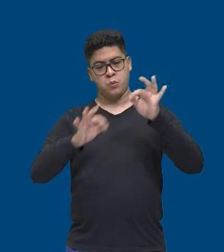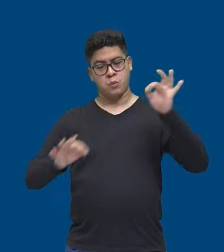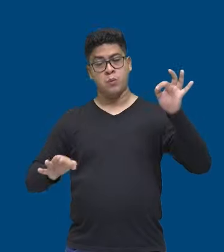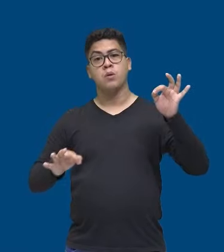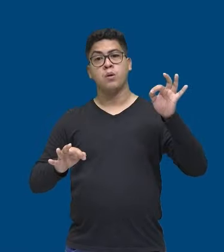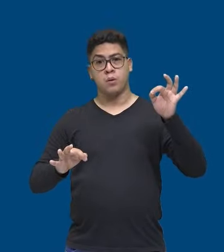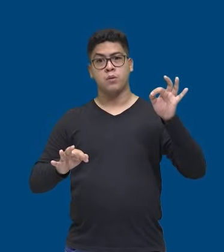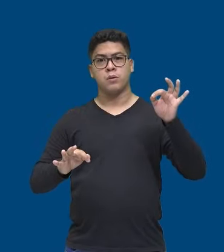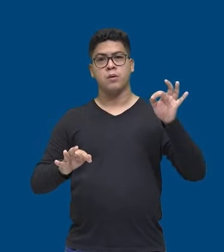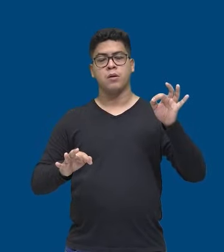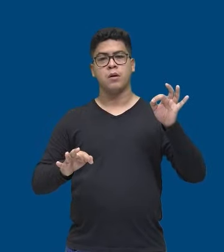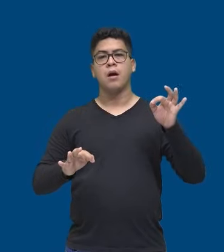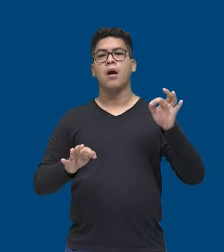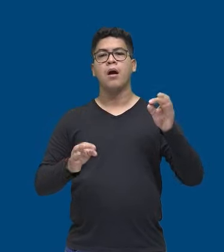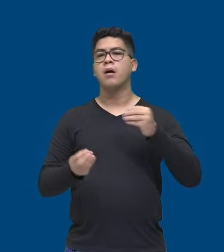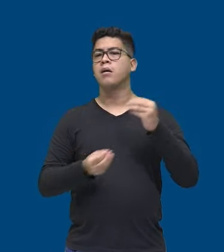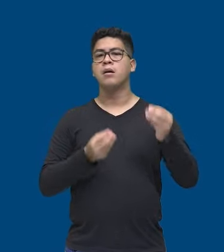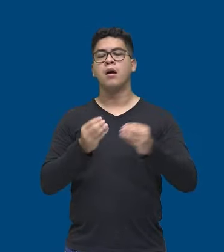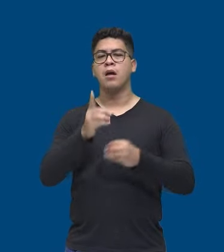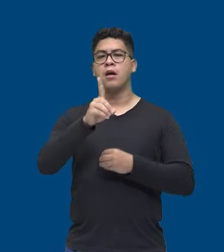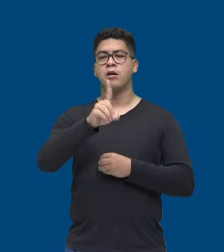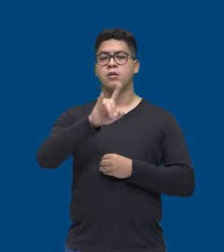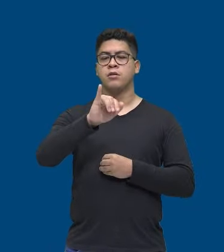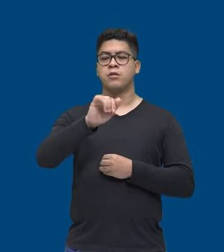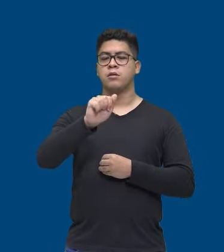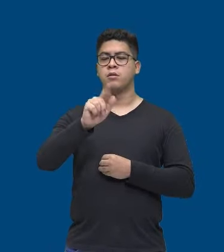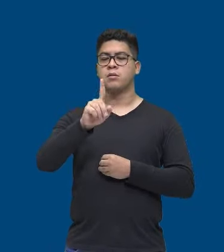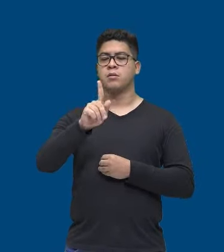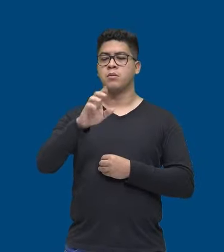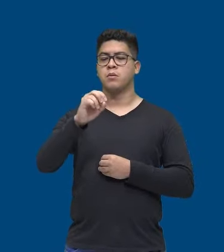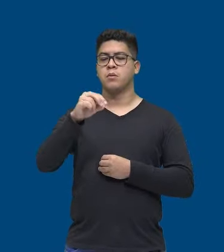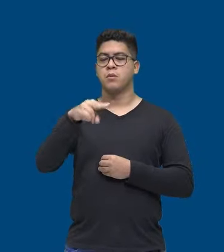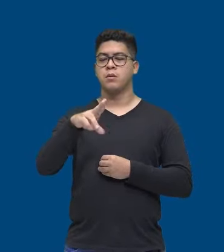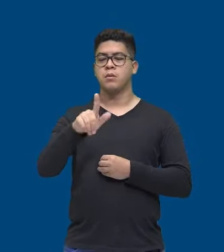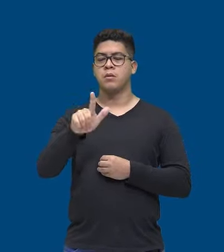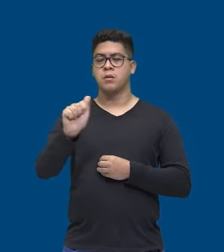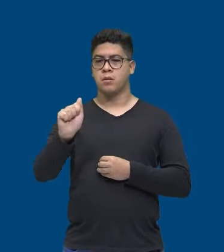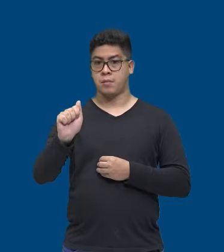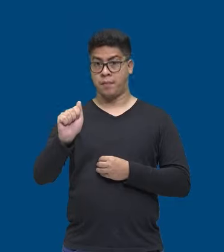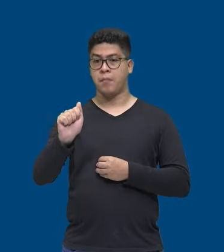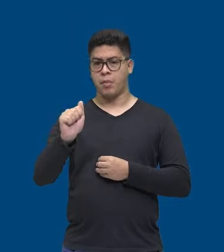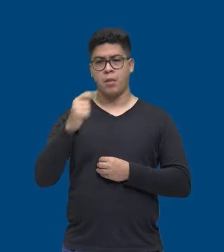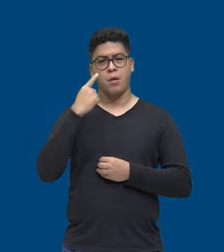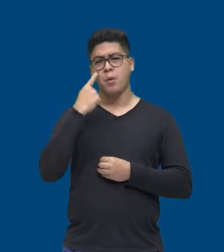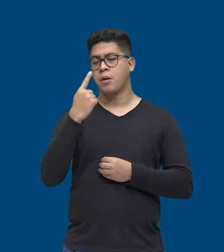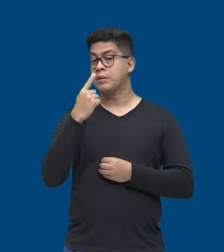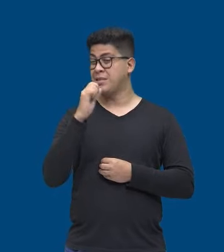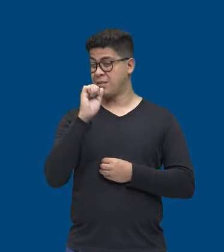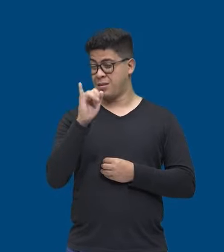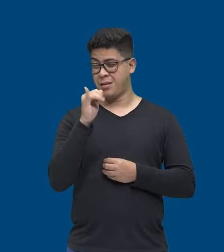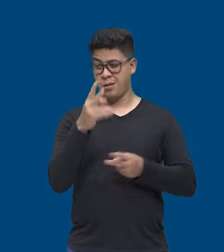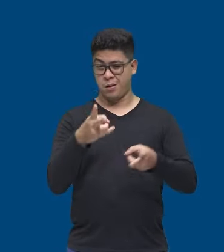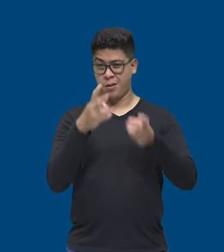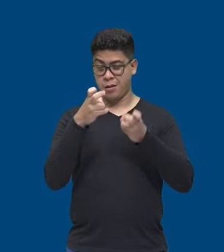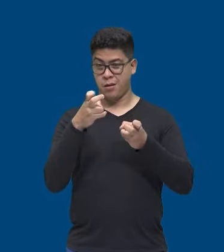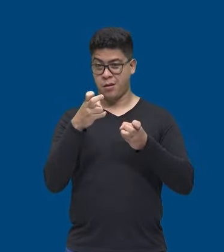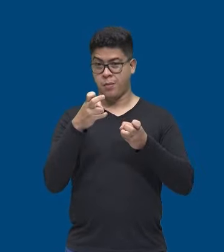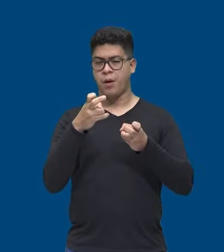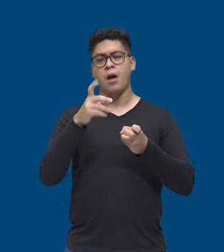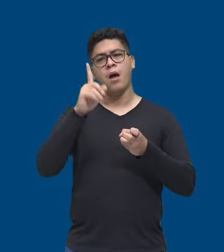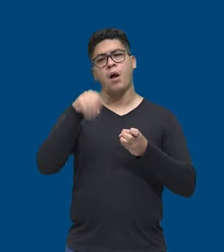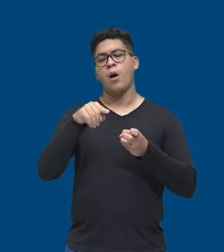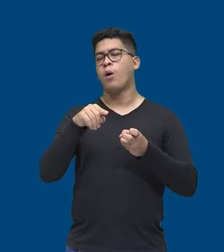diagonais, tá certo? E tem uma outra coisa interessante, ó, esse bispo aqui eu peguei da casa escura. Se vocês observarem,